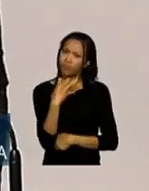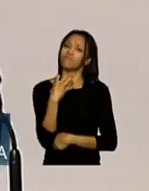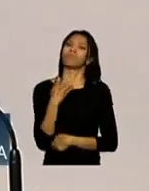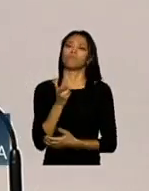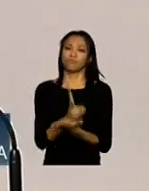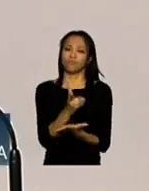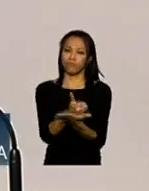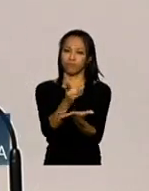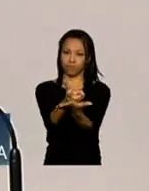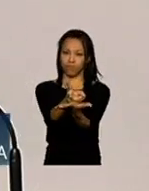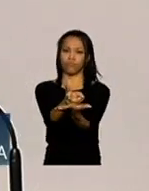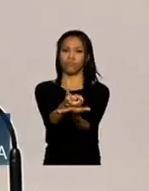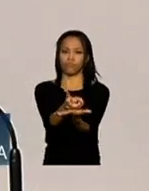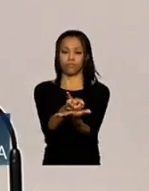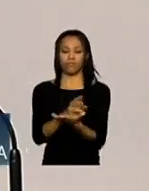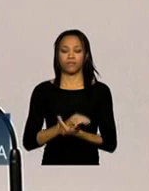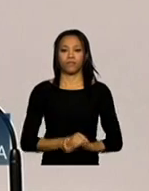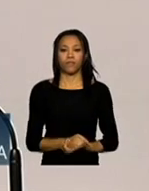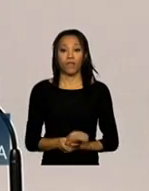Brasil precisa.